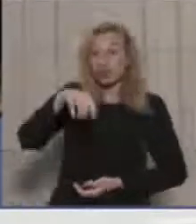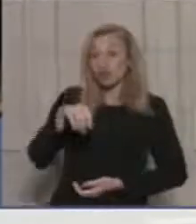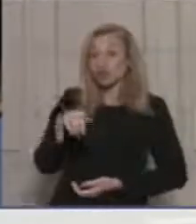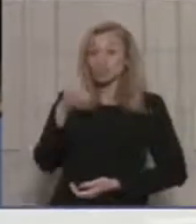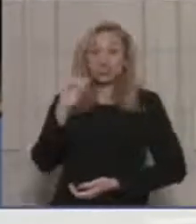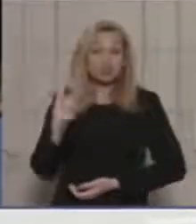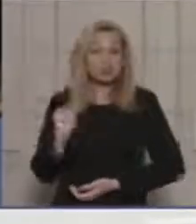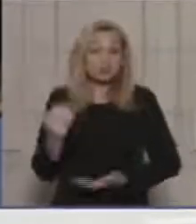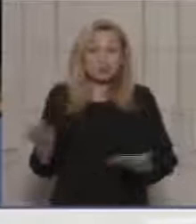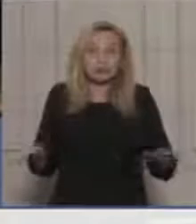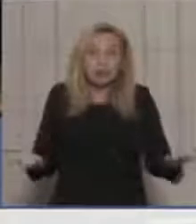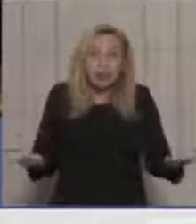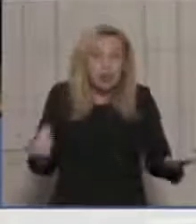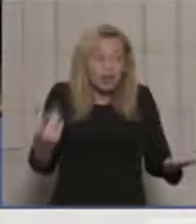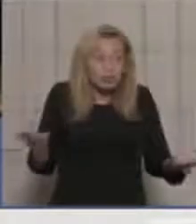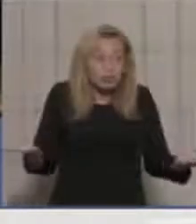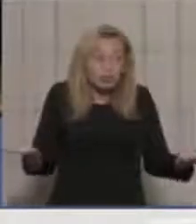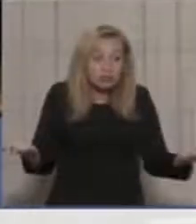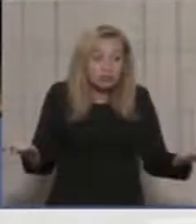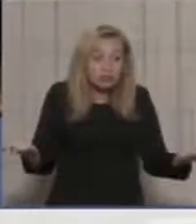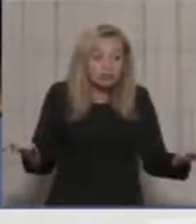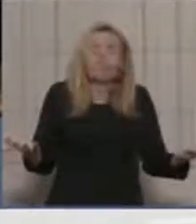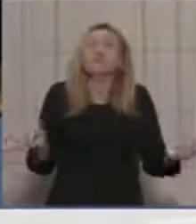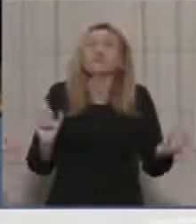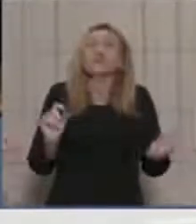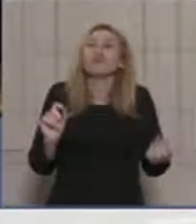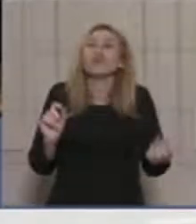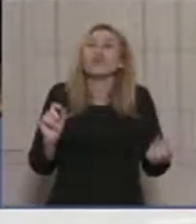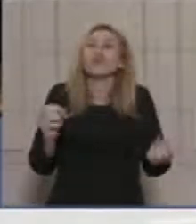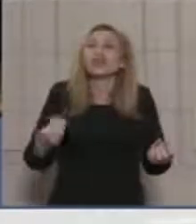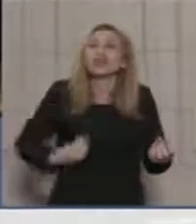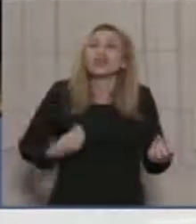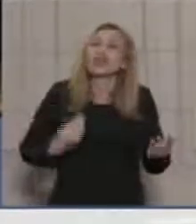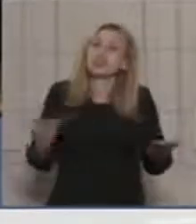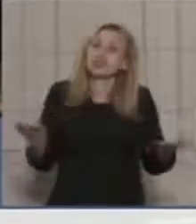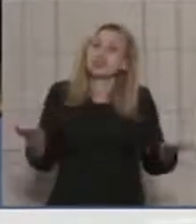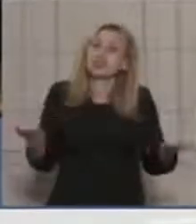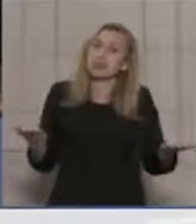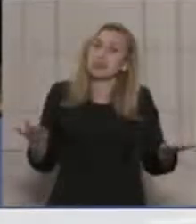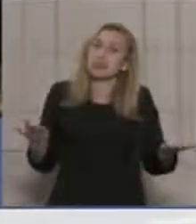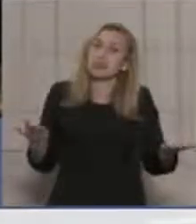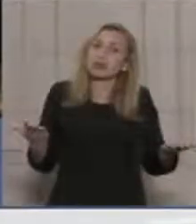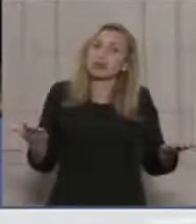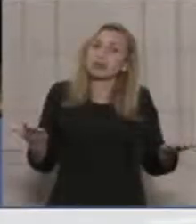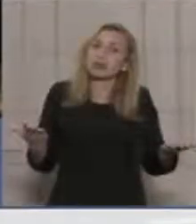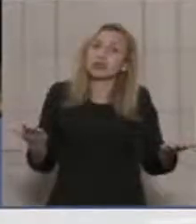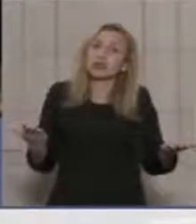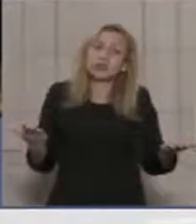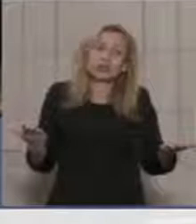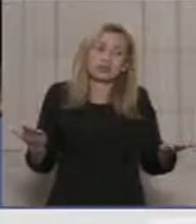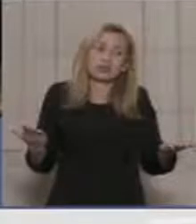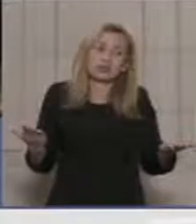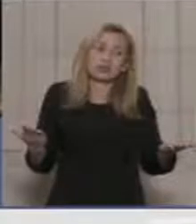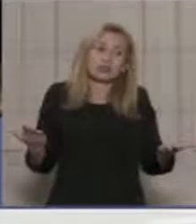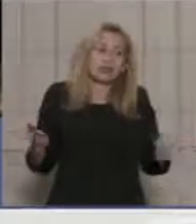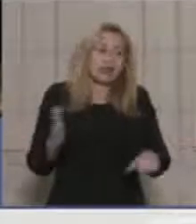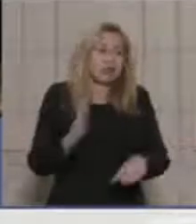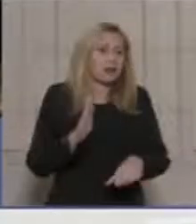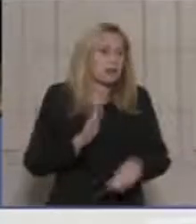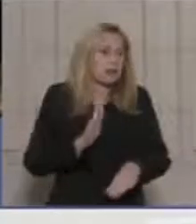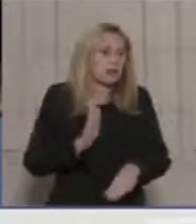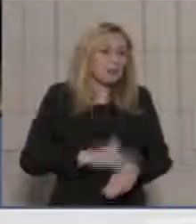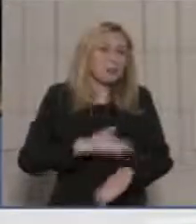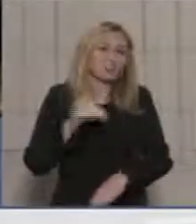Então, eu estou aqui acentuando que a gente está vivendo o limiar de mais uma